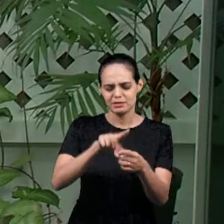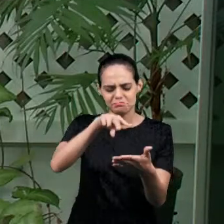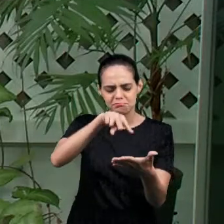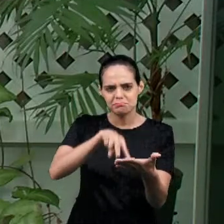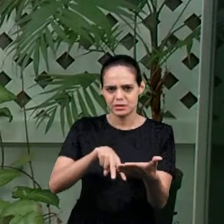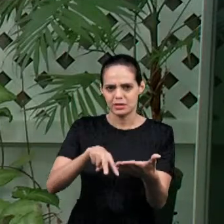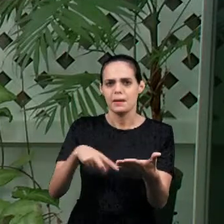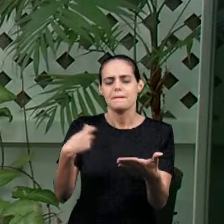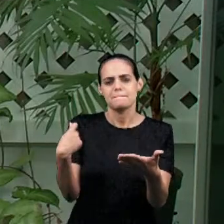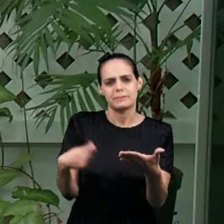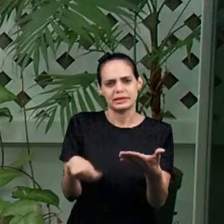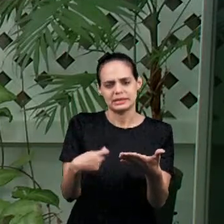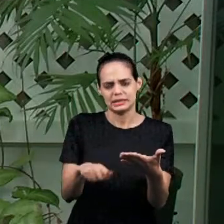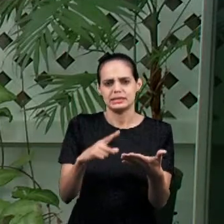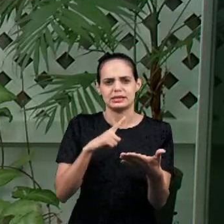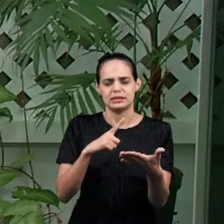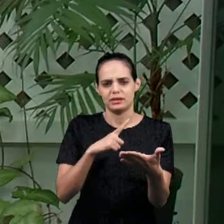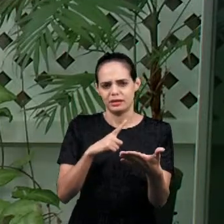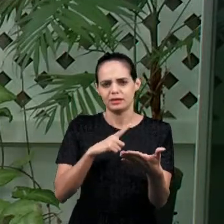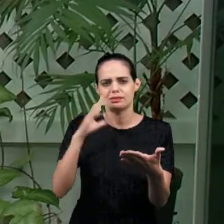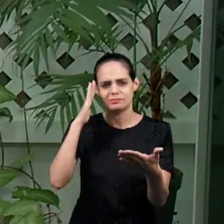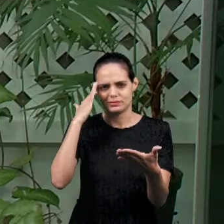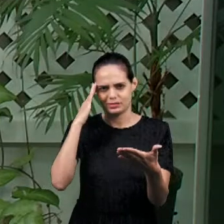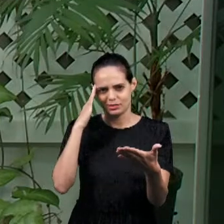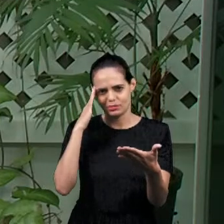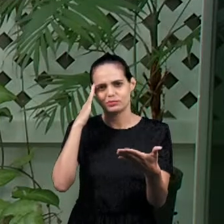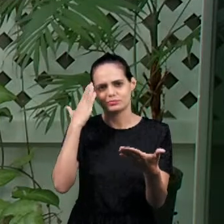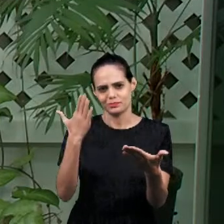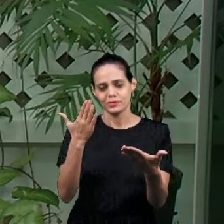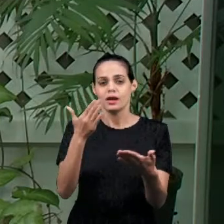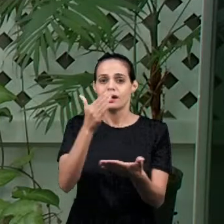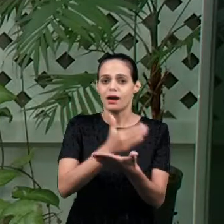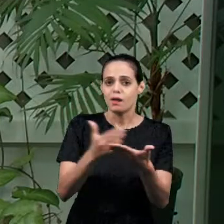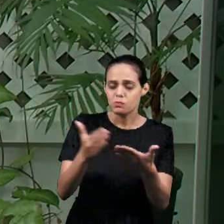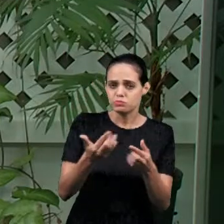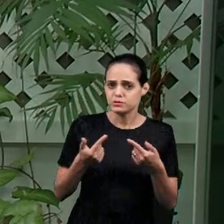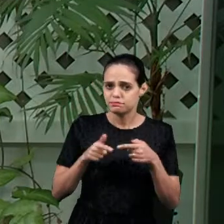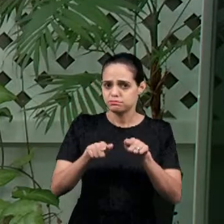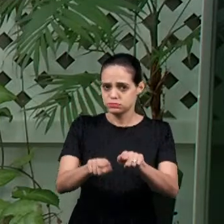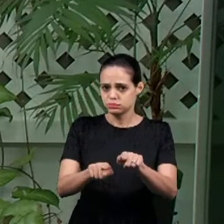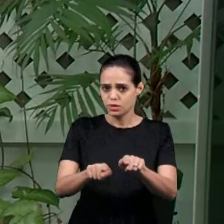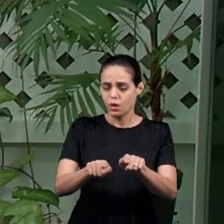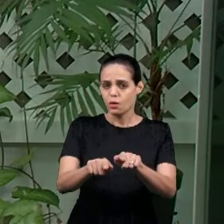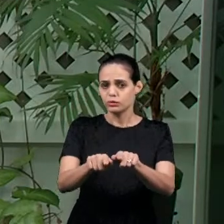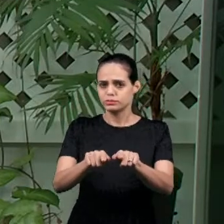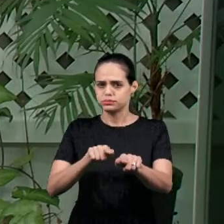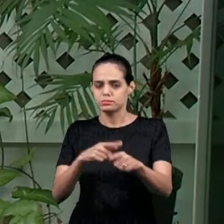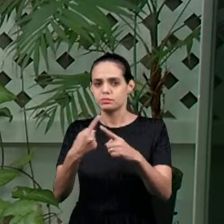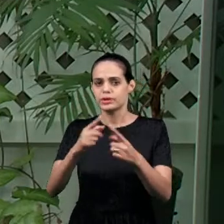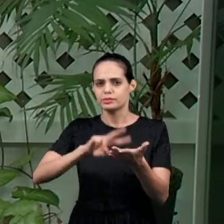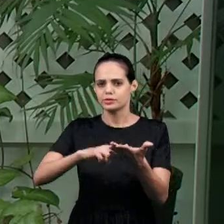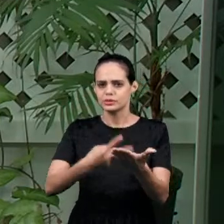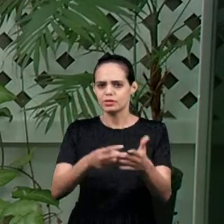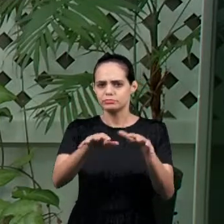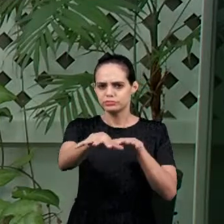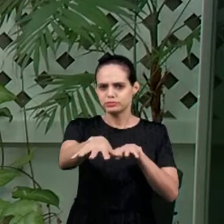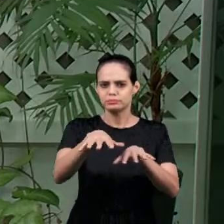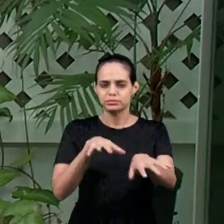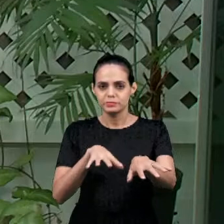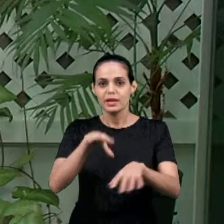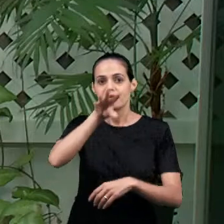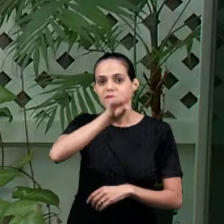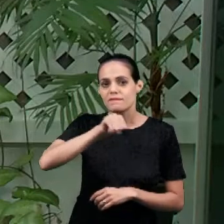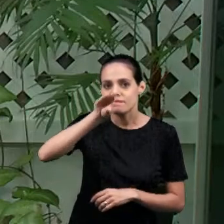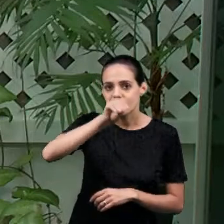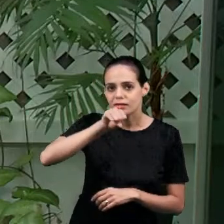que é necessário, as exposições visíveis, escritas, não somente as faladas.